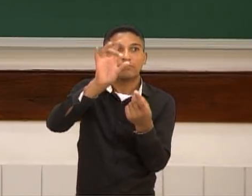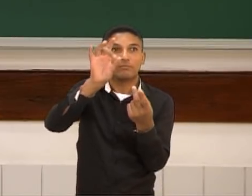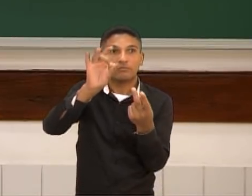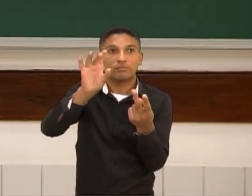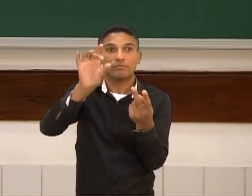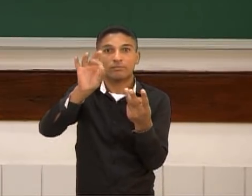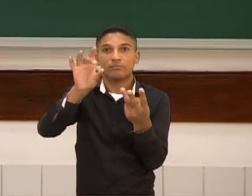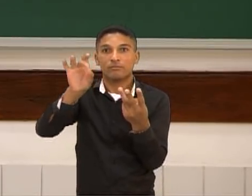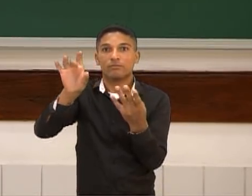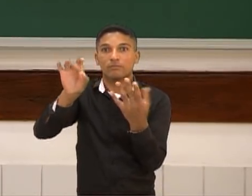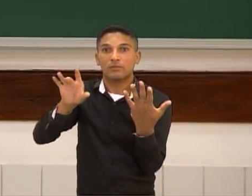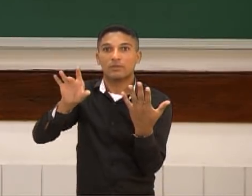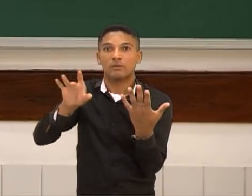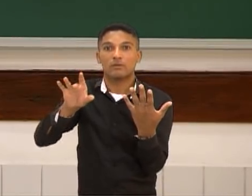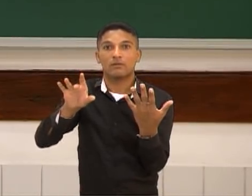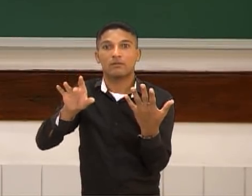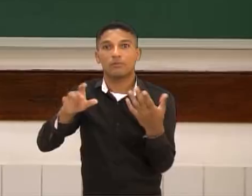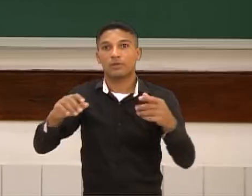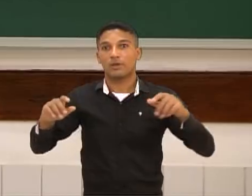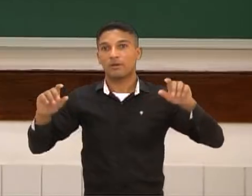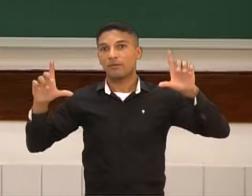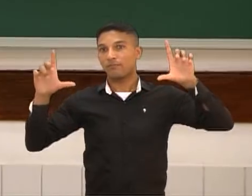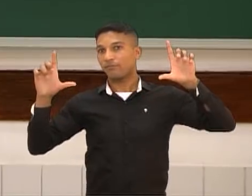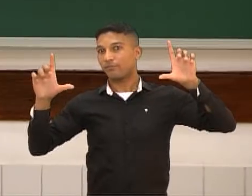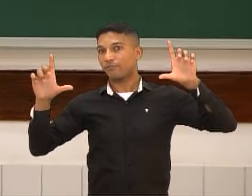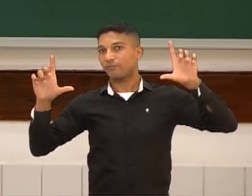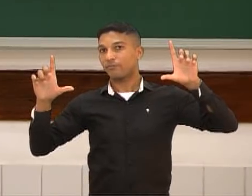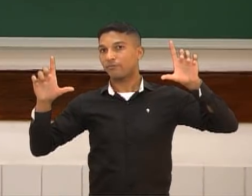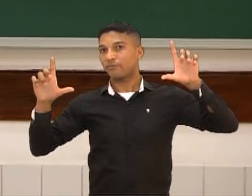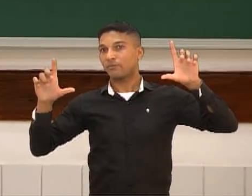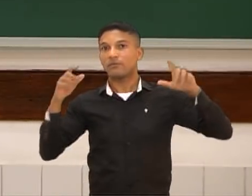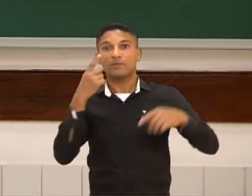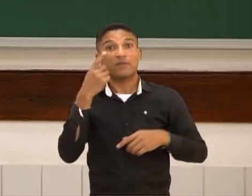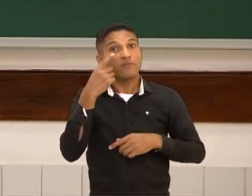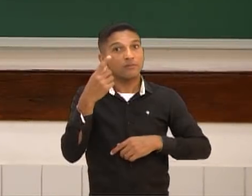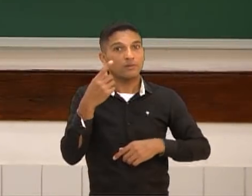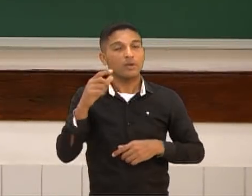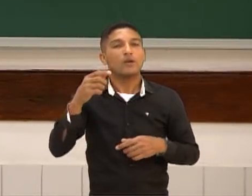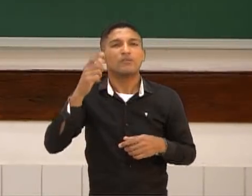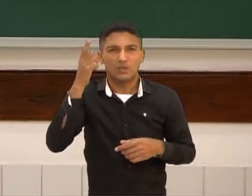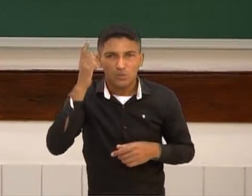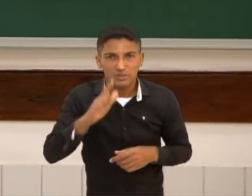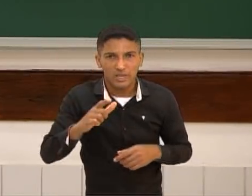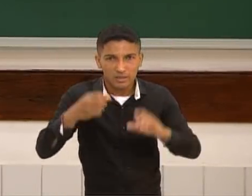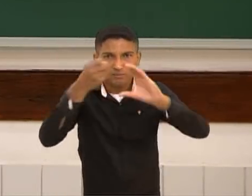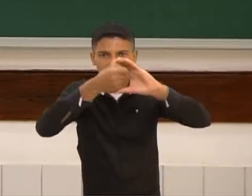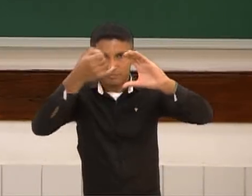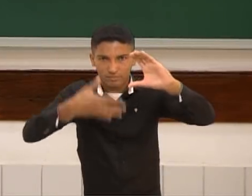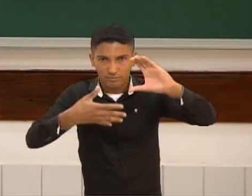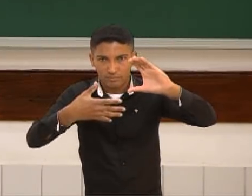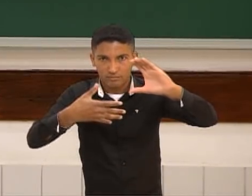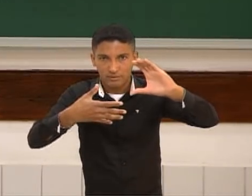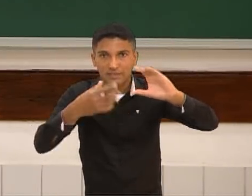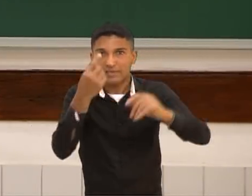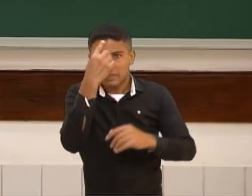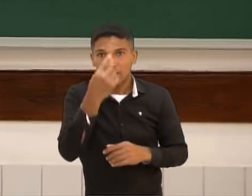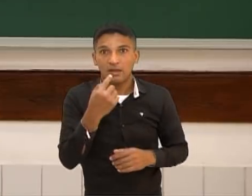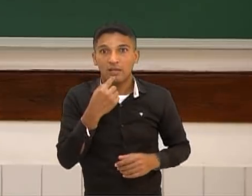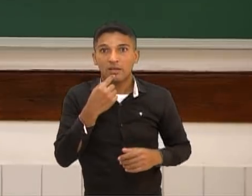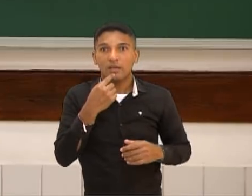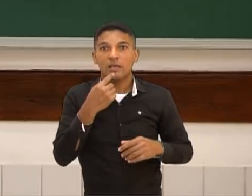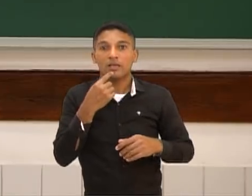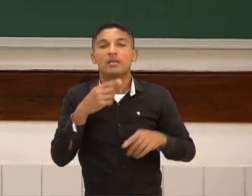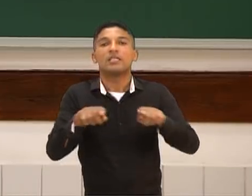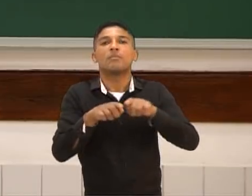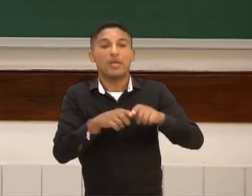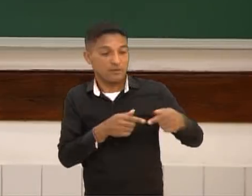foram escolhidas para compor essa foto dessa campanha publicitária e pensando se vocês conseguem também sugerir qual seria a